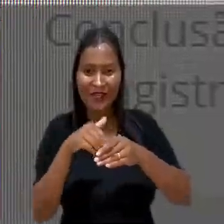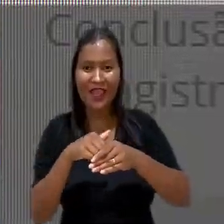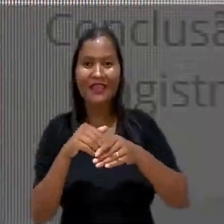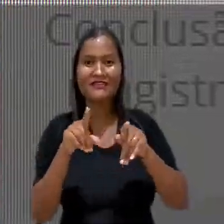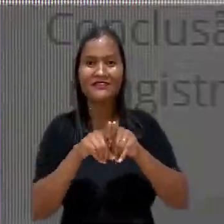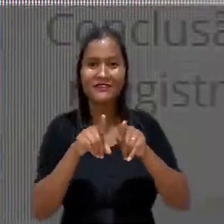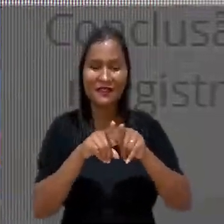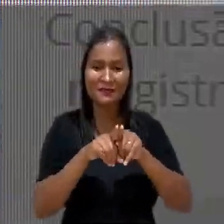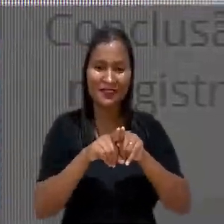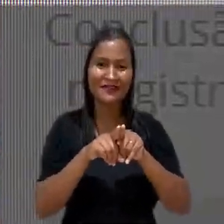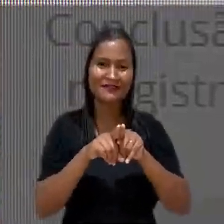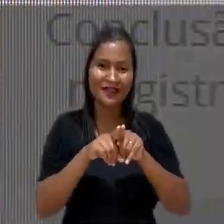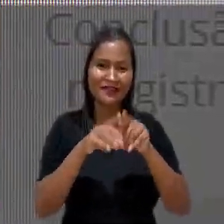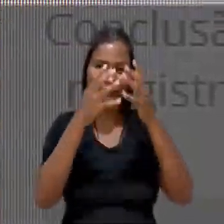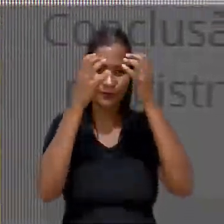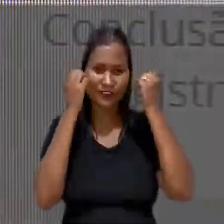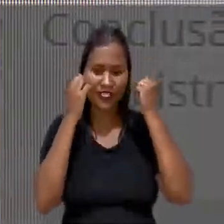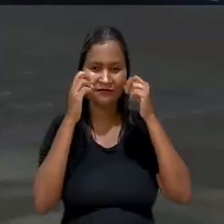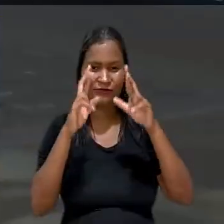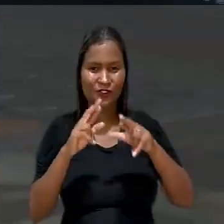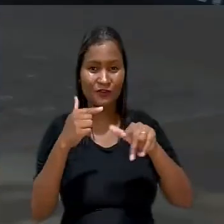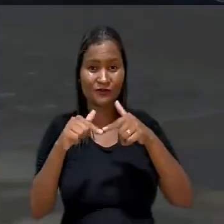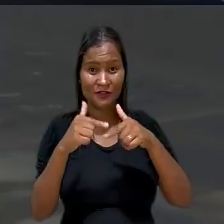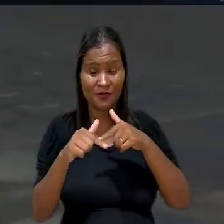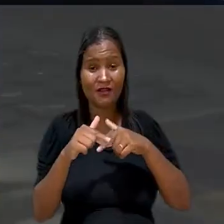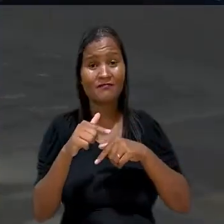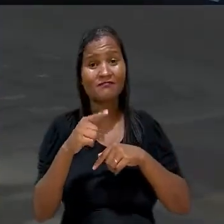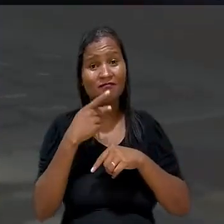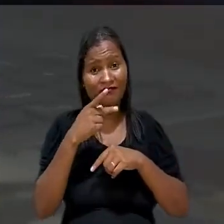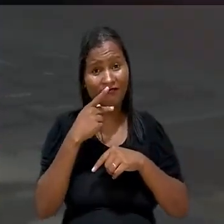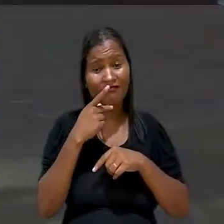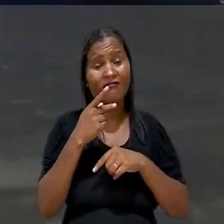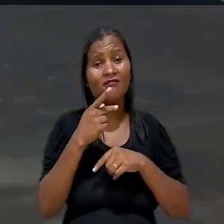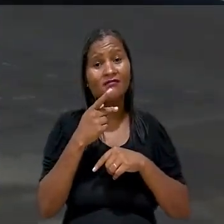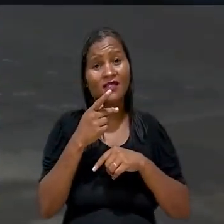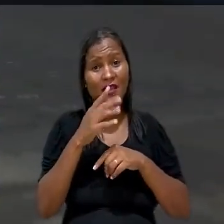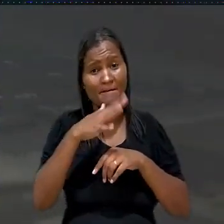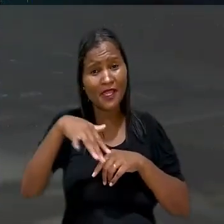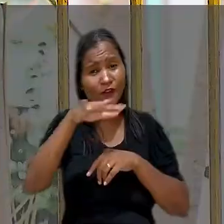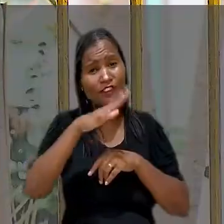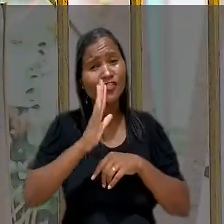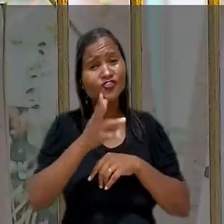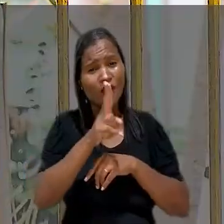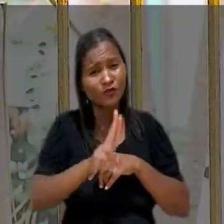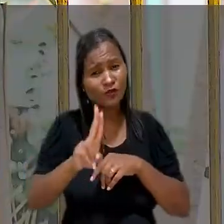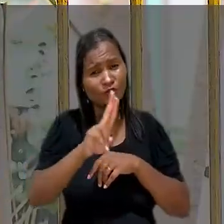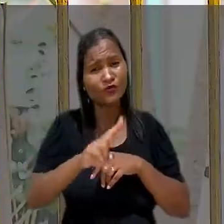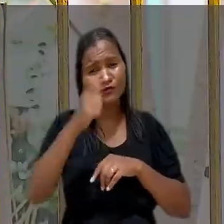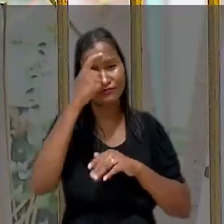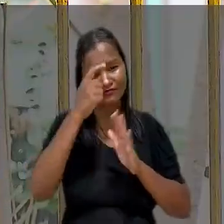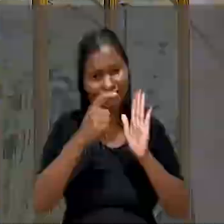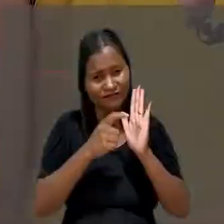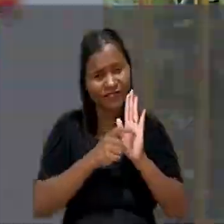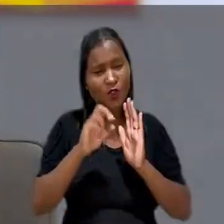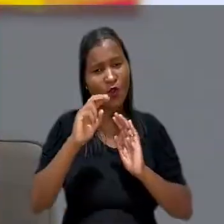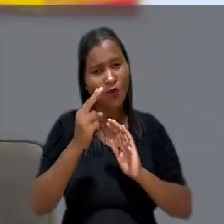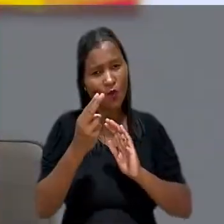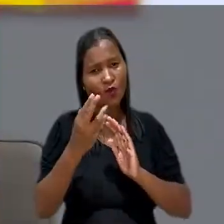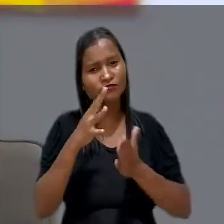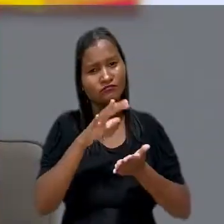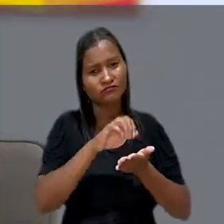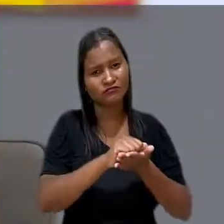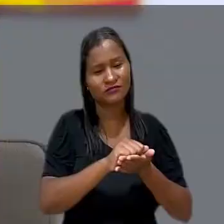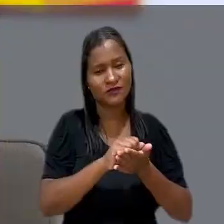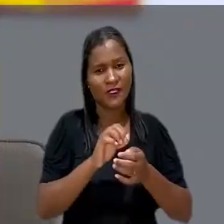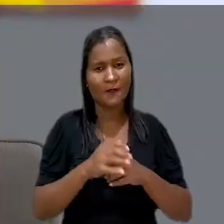trabalho, e apontou que 50% deles já utilizam recursos de IA ou estão na fase de implementação. Como a